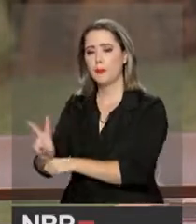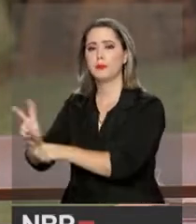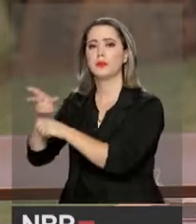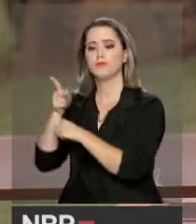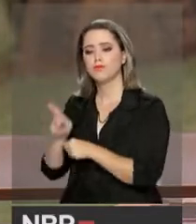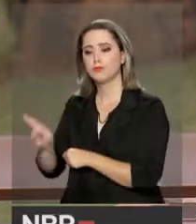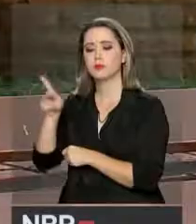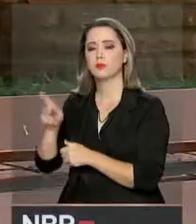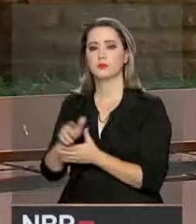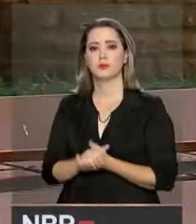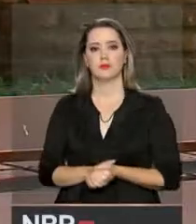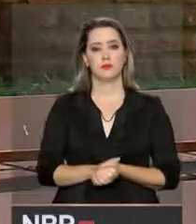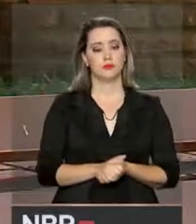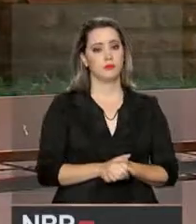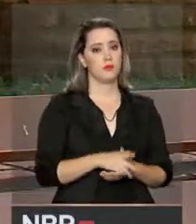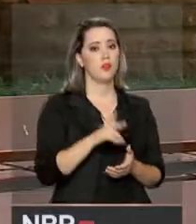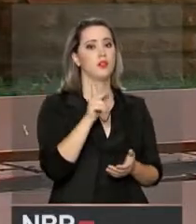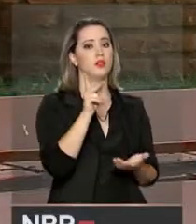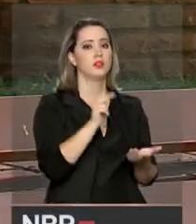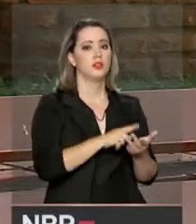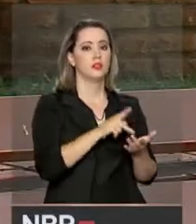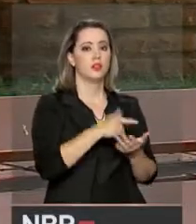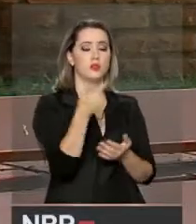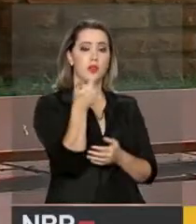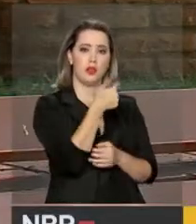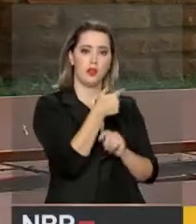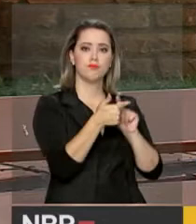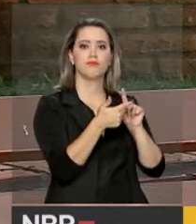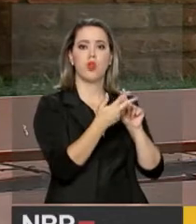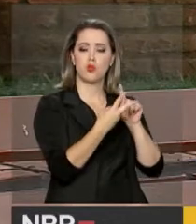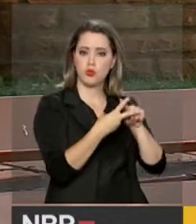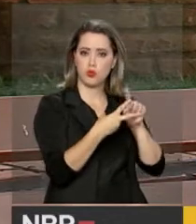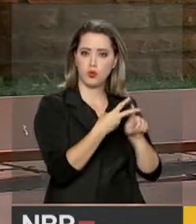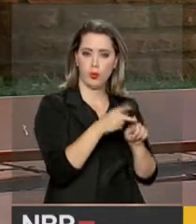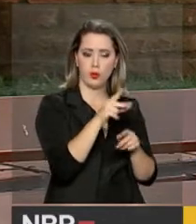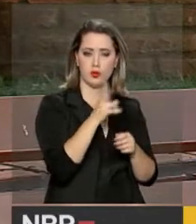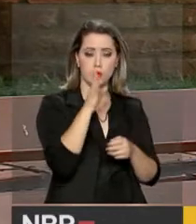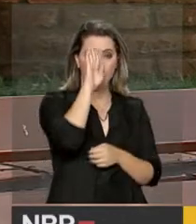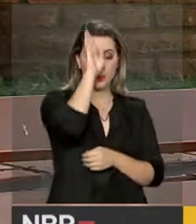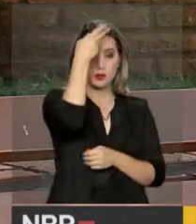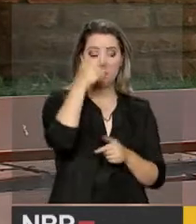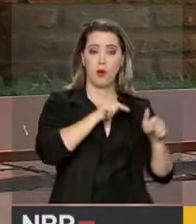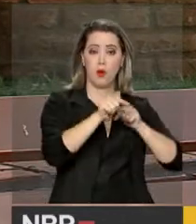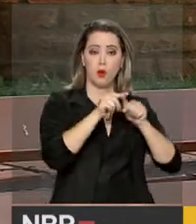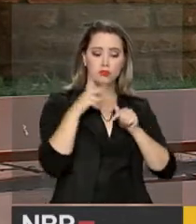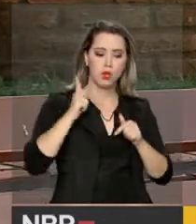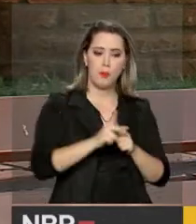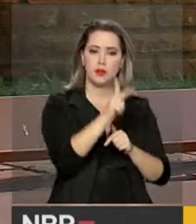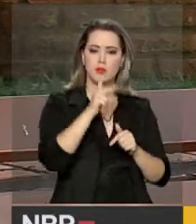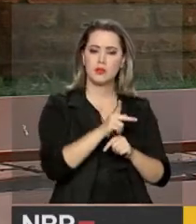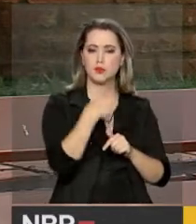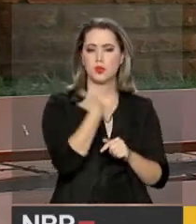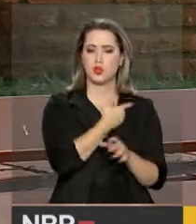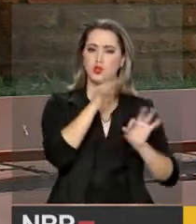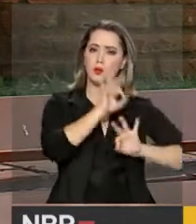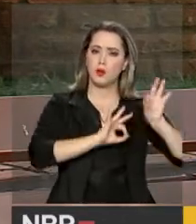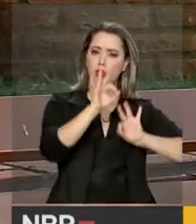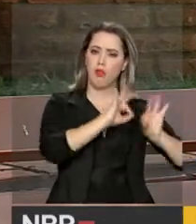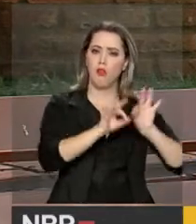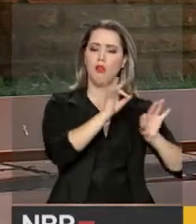dos fiscais? Na verdade, as duas coisas acontecem. O principal é o trabalho contínuo, que é feito com base em planejamento,